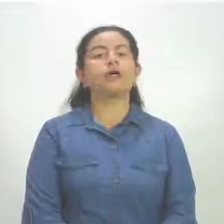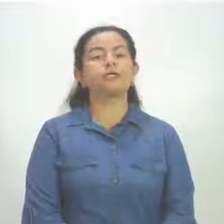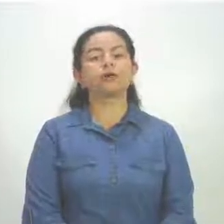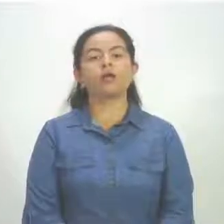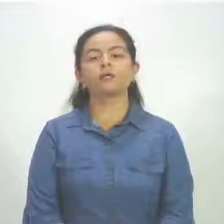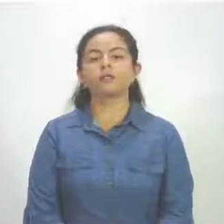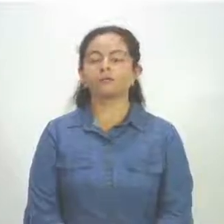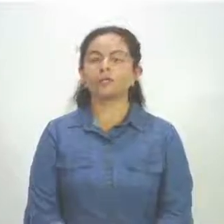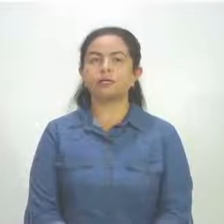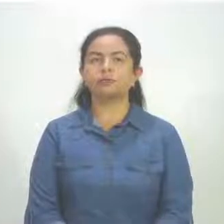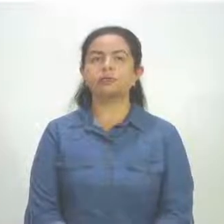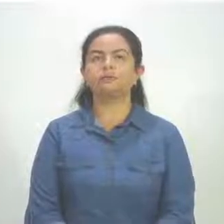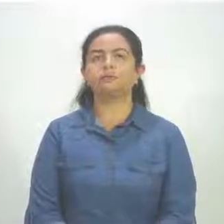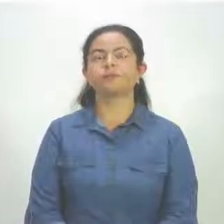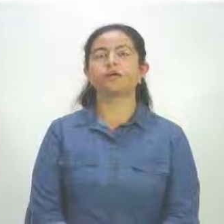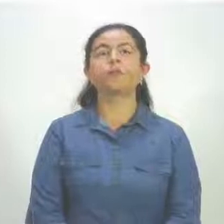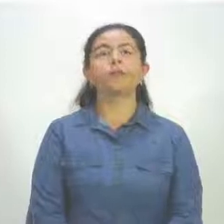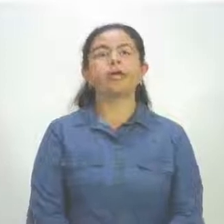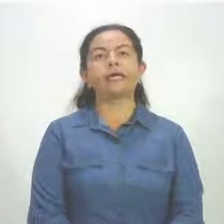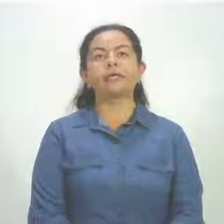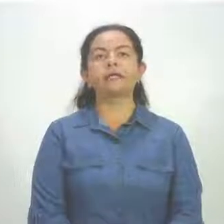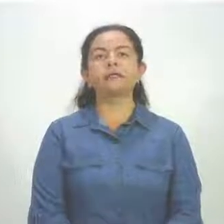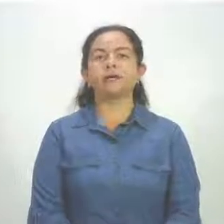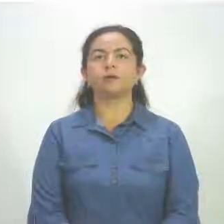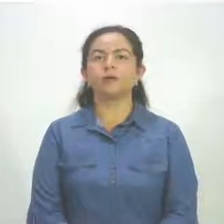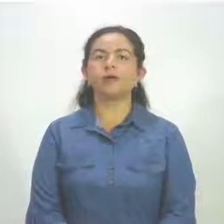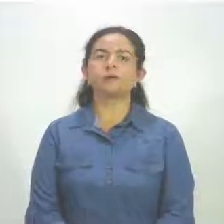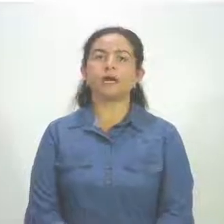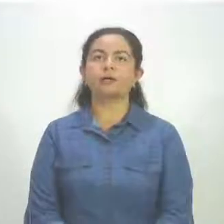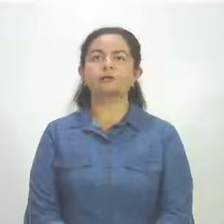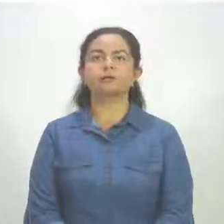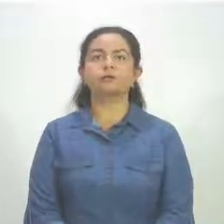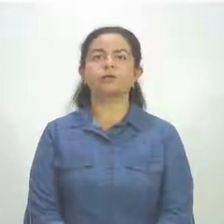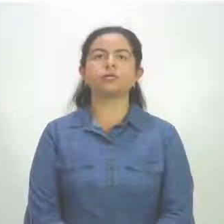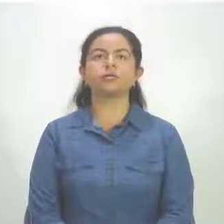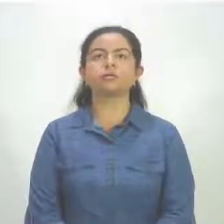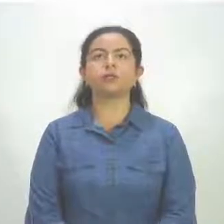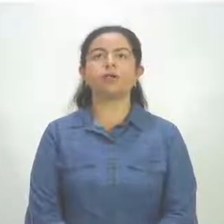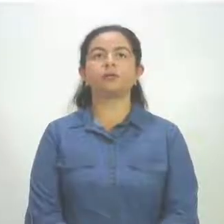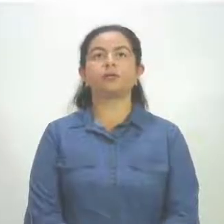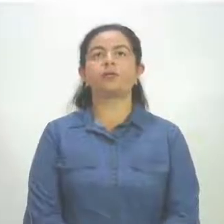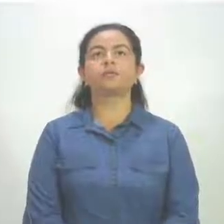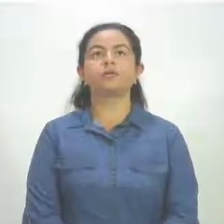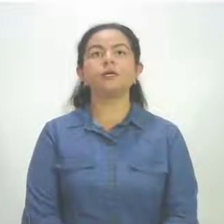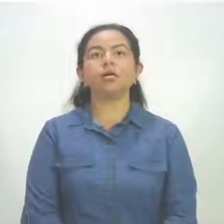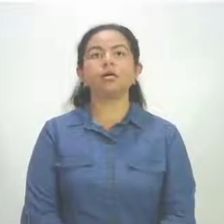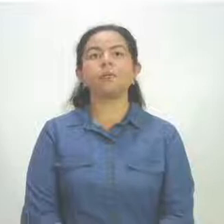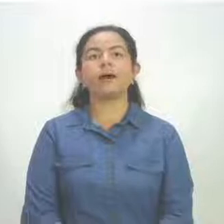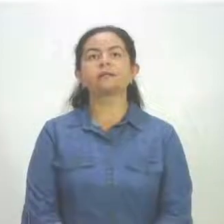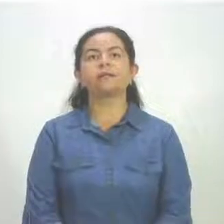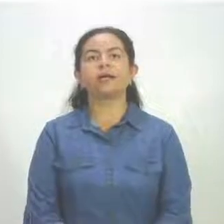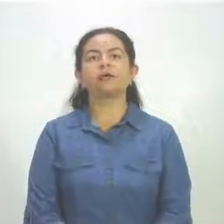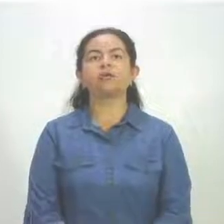rotinas escolares dos alunos. Então, em análise aos resultados dos boletins do primeiro bimestre e